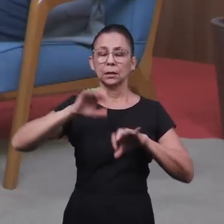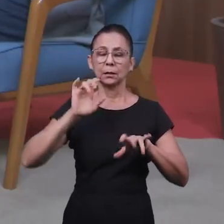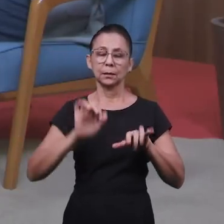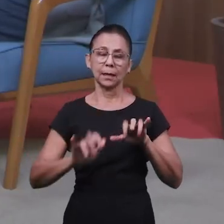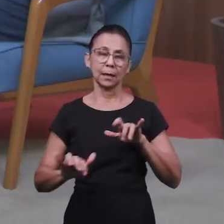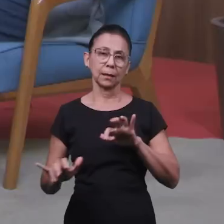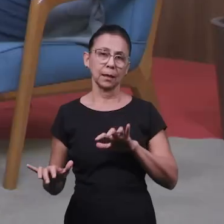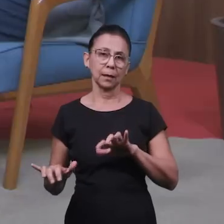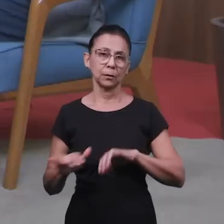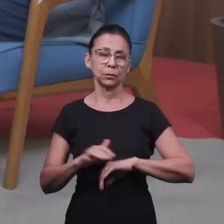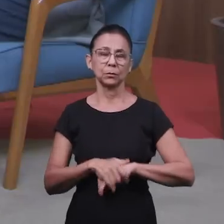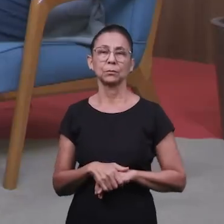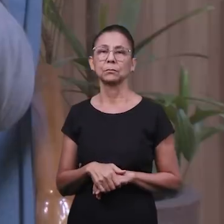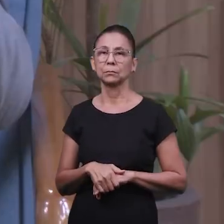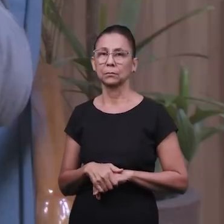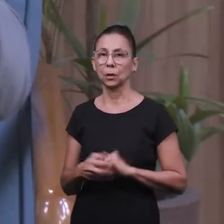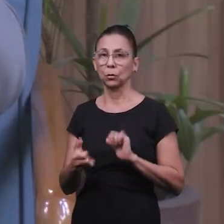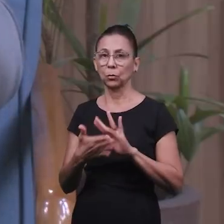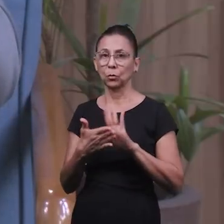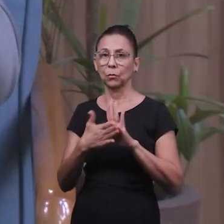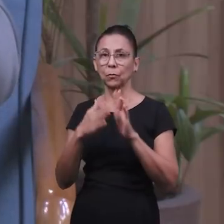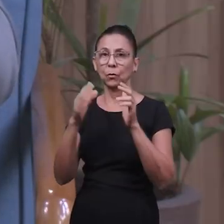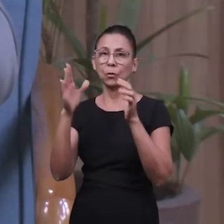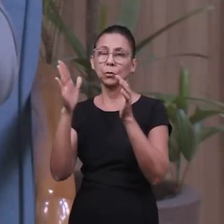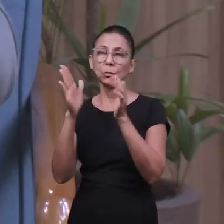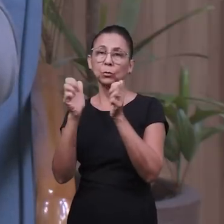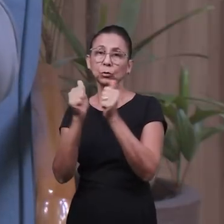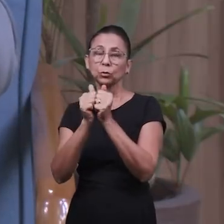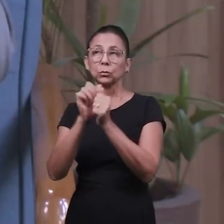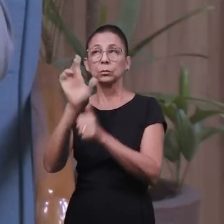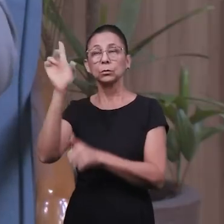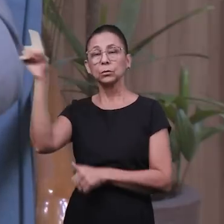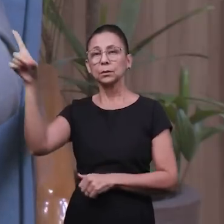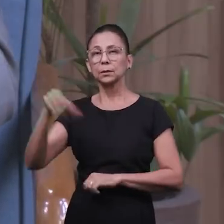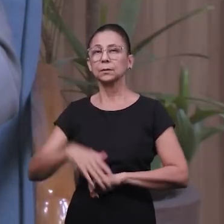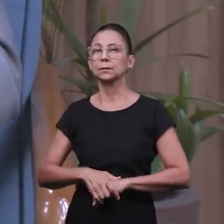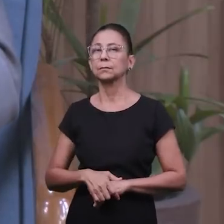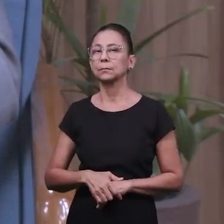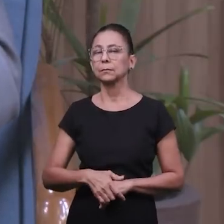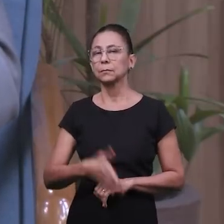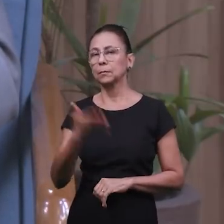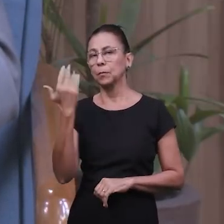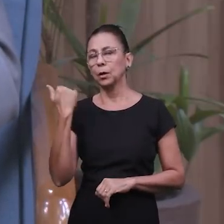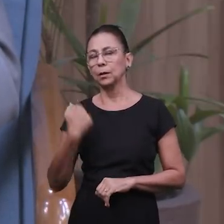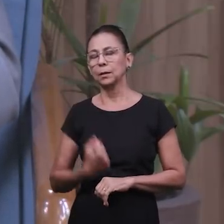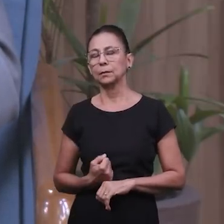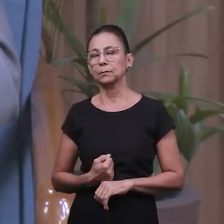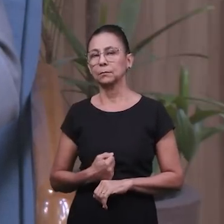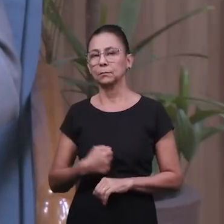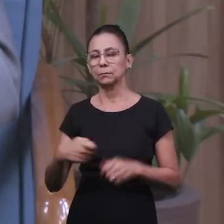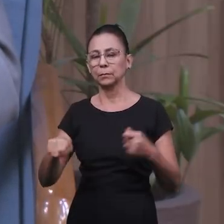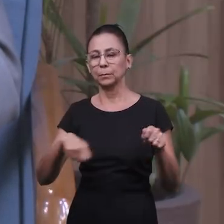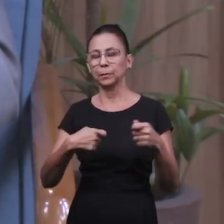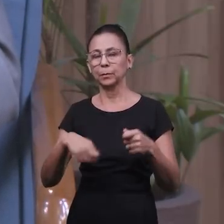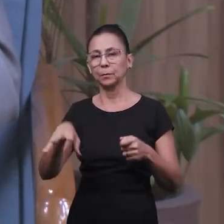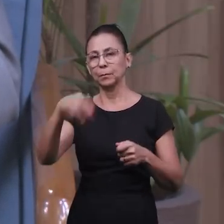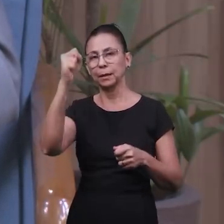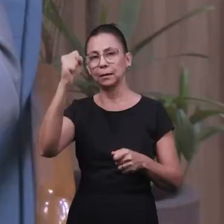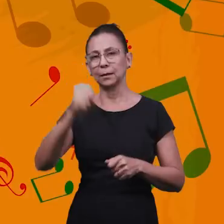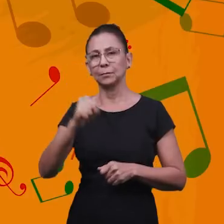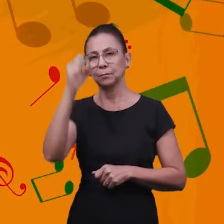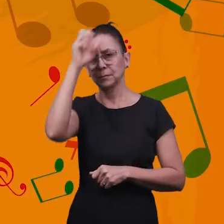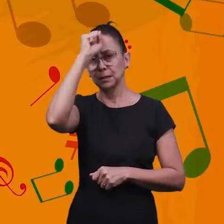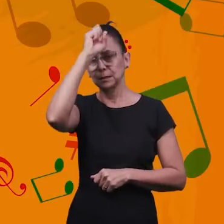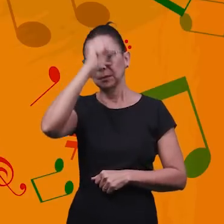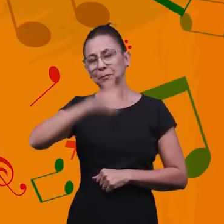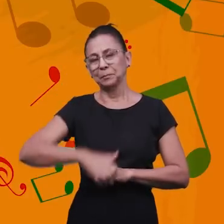ao lado de Deus. Então você já sabe, para tocar bem esse louvor, pega o seu instrumento e vamos aprender.